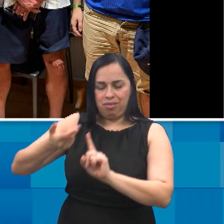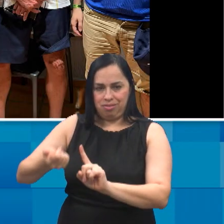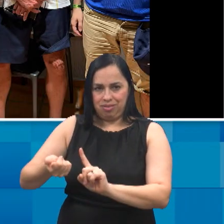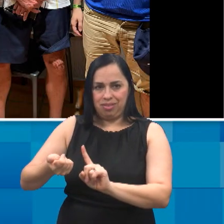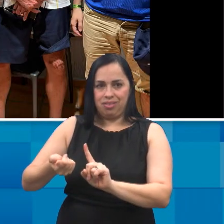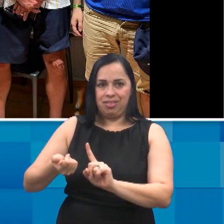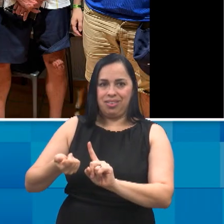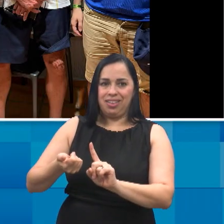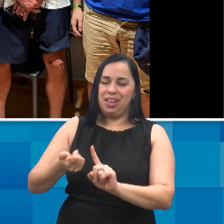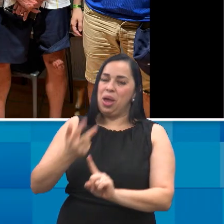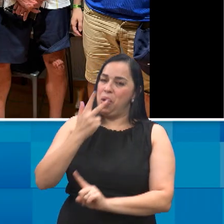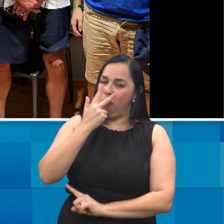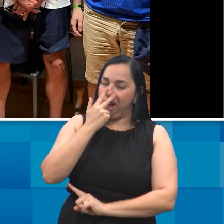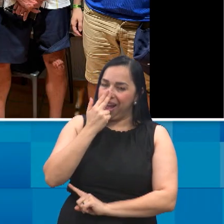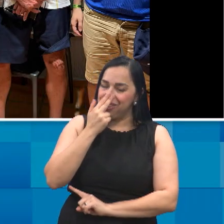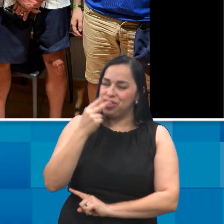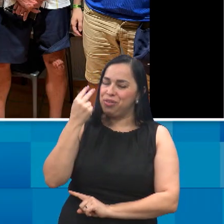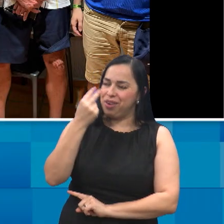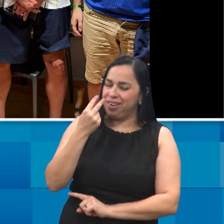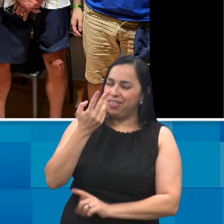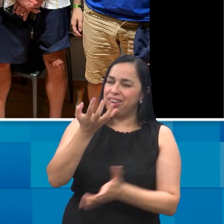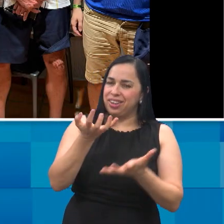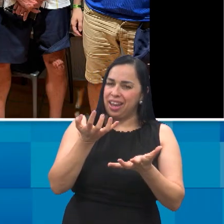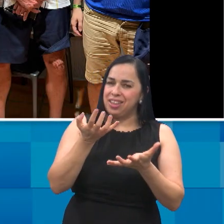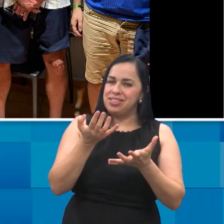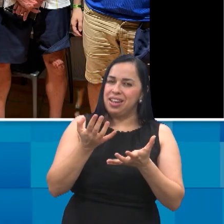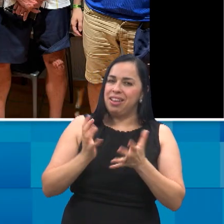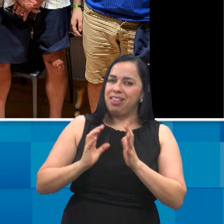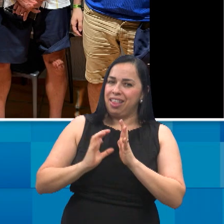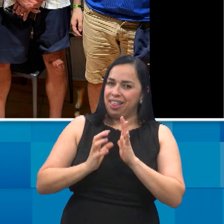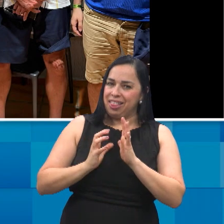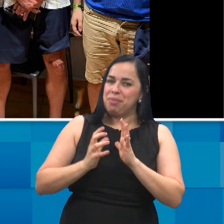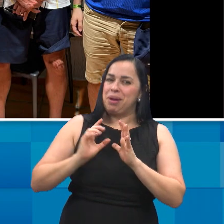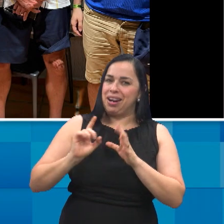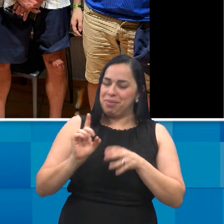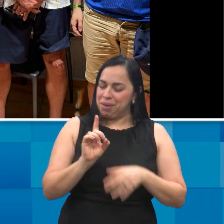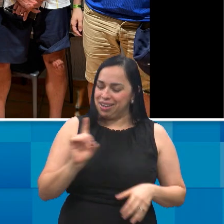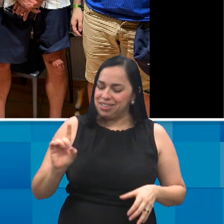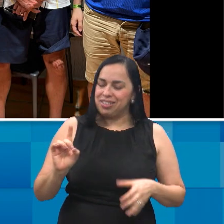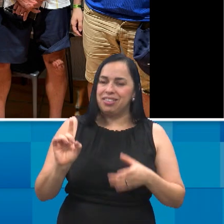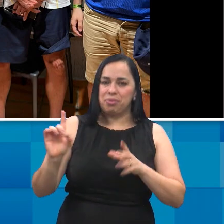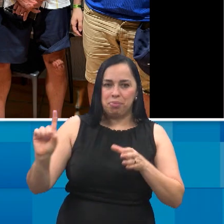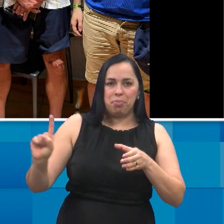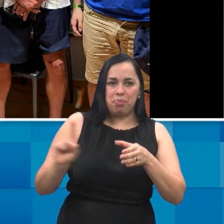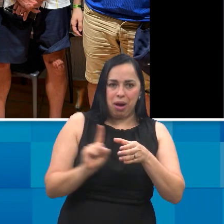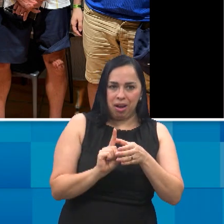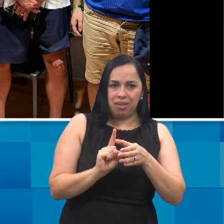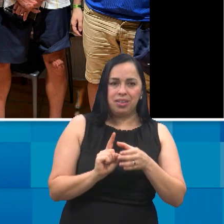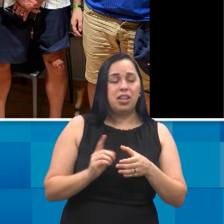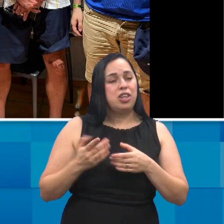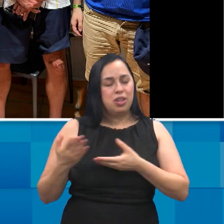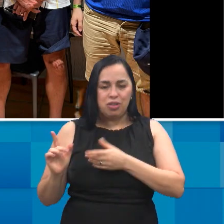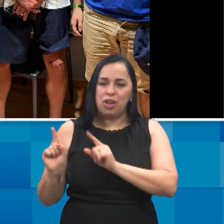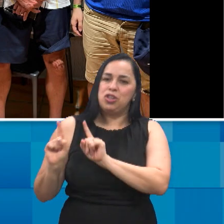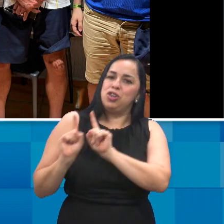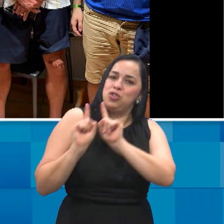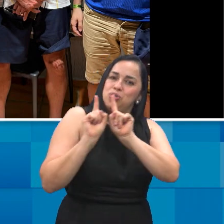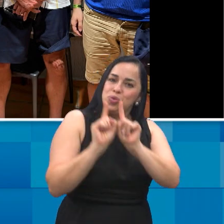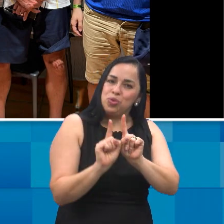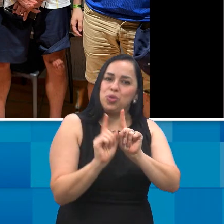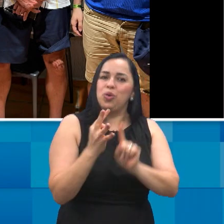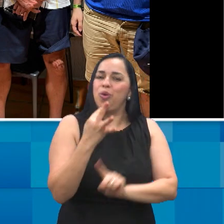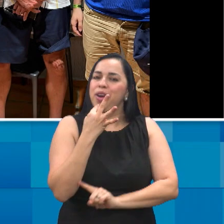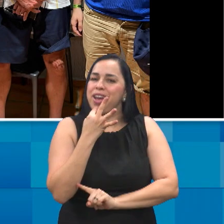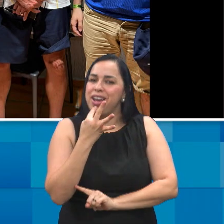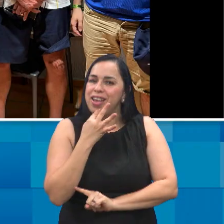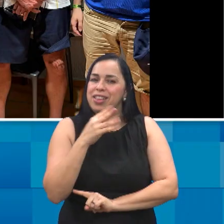queira ser, o senhor é muito bem-vindo a filiar-se ao PL. Eu levo o senhor para conhecer o presidente Bolsonaro, para conhecer o